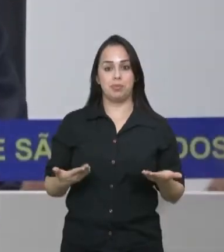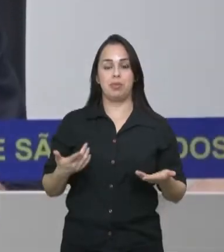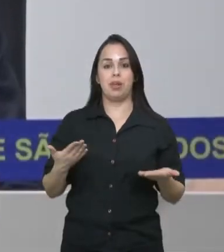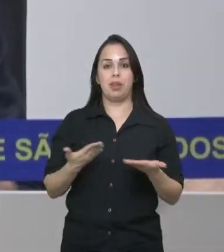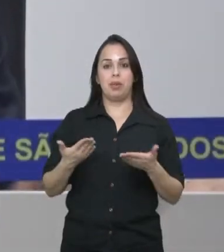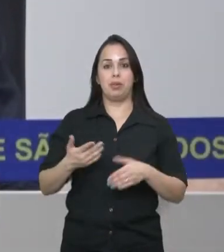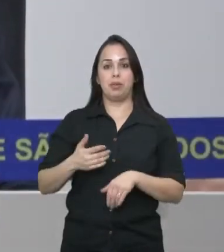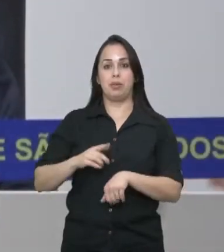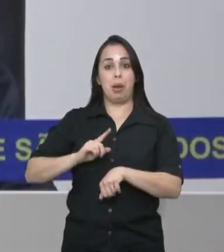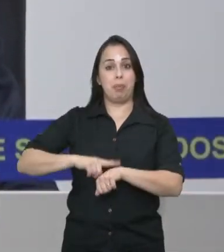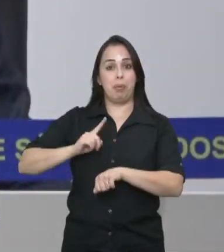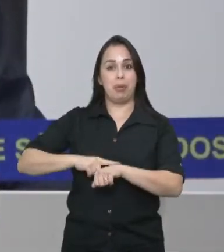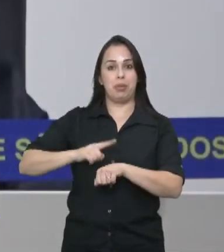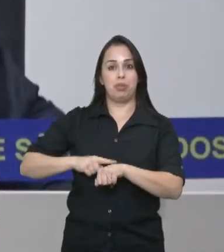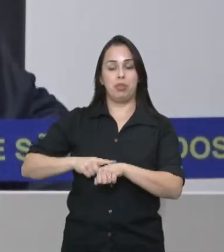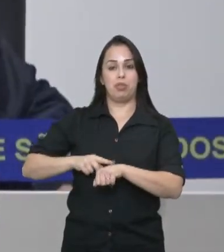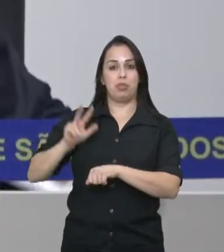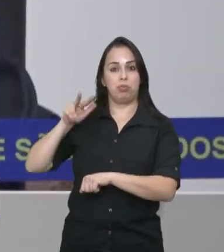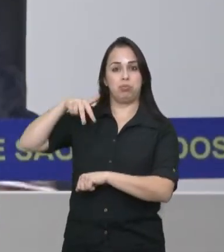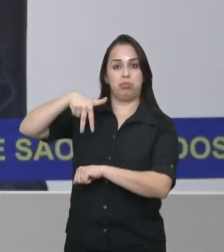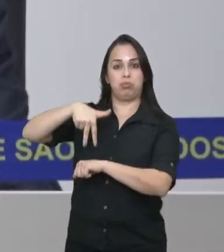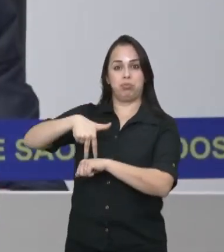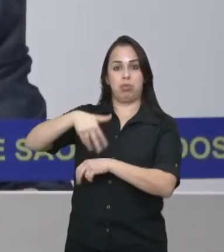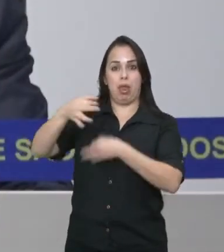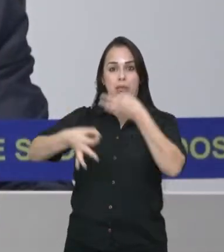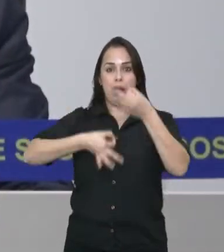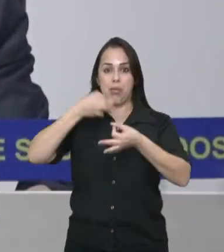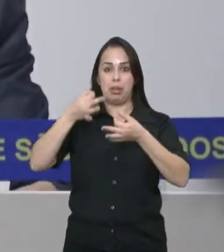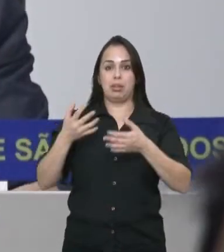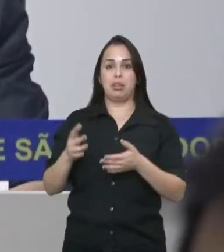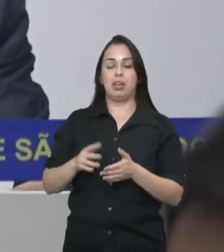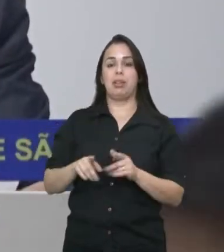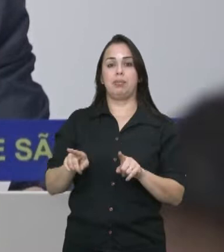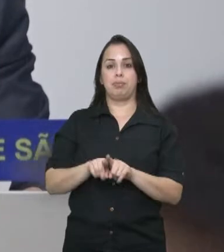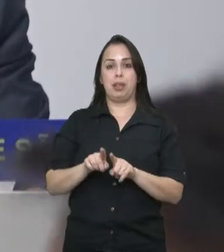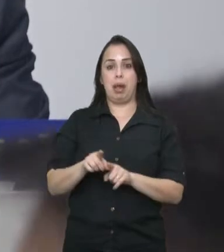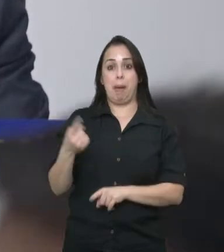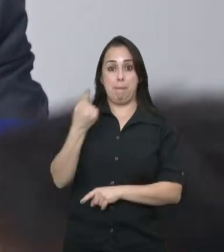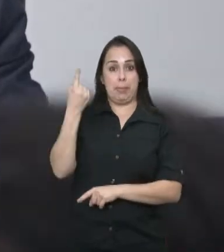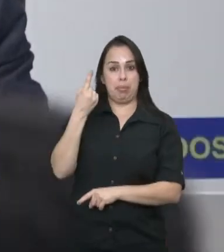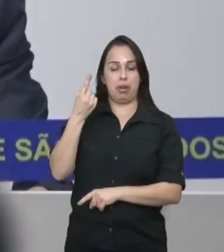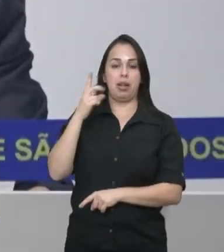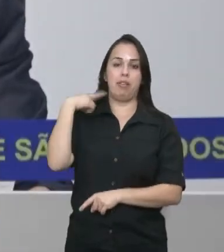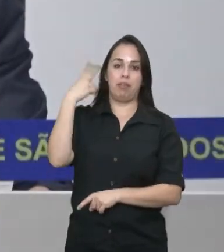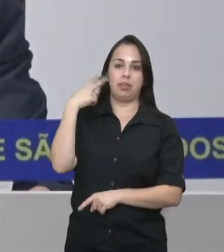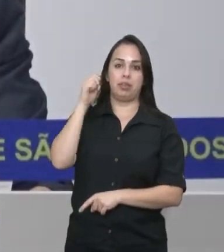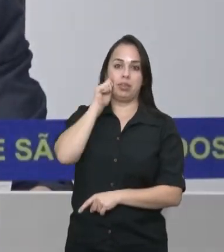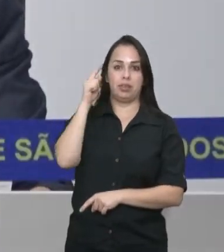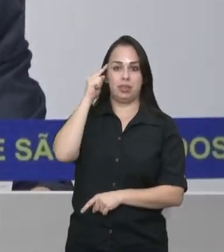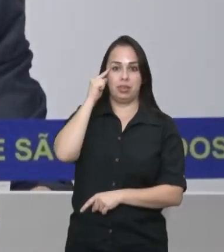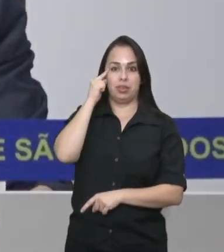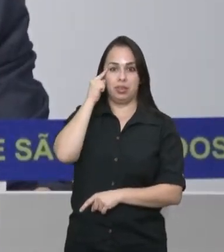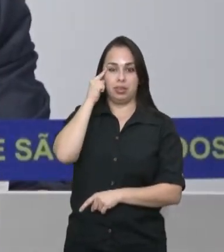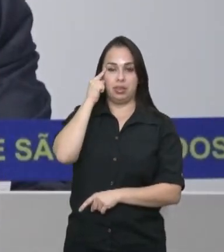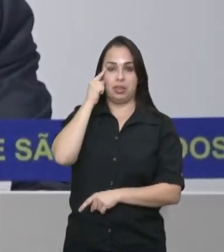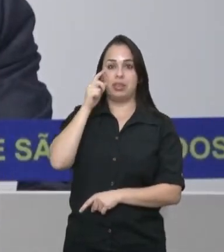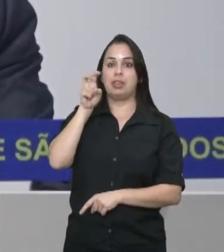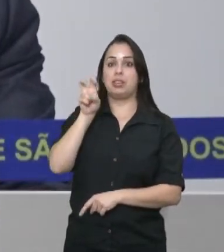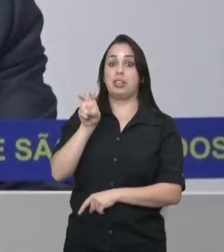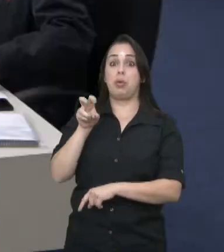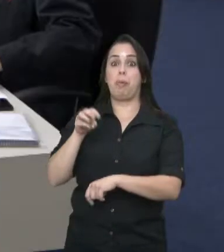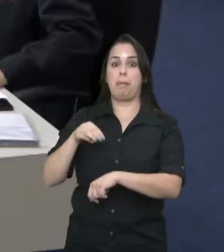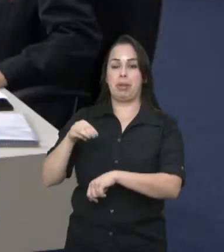então agora ao pinga-fogo. Primeira vereadora escrita, vereadora Amélia Naomi, com um tempo de 5